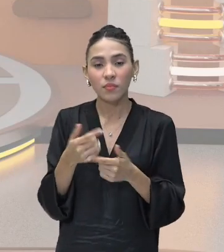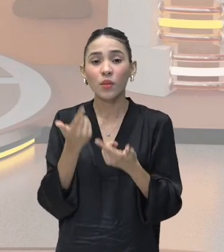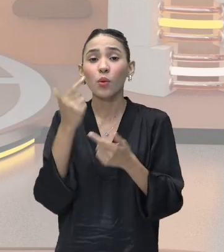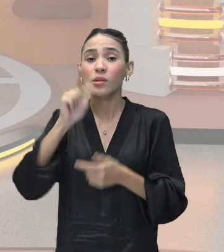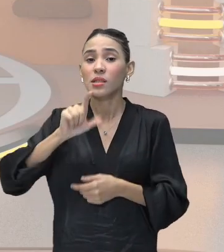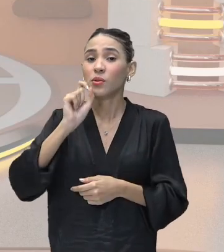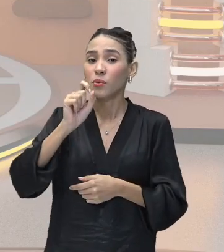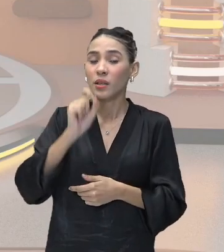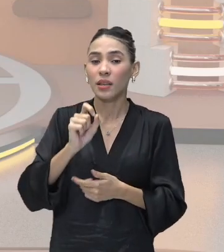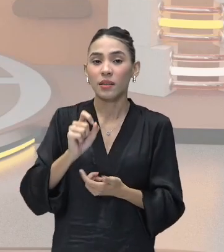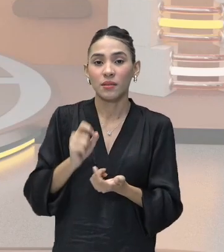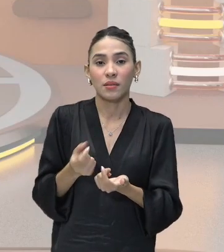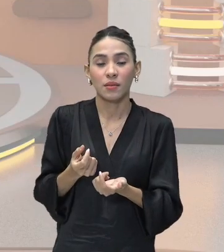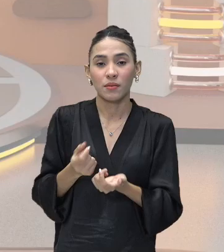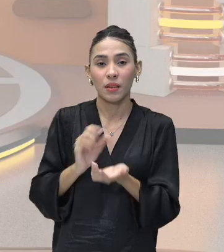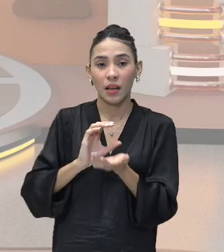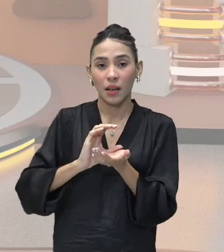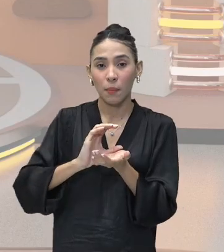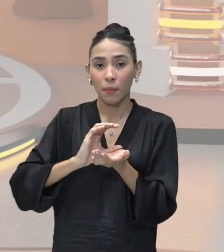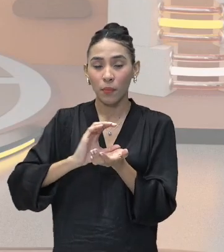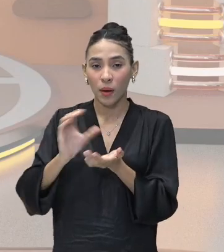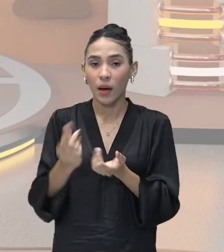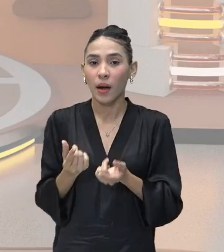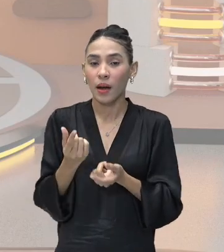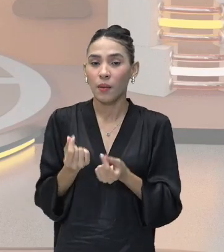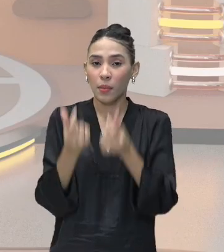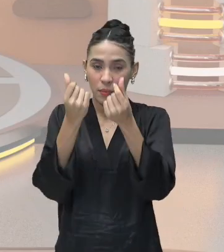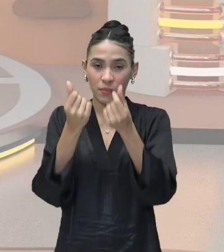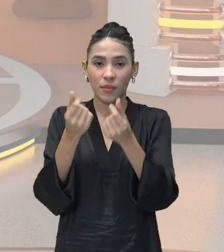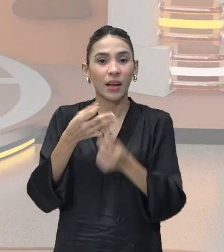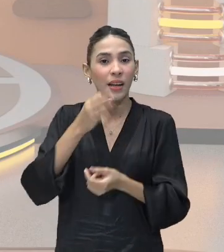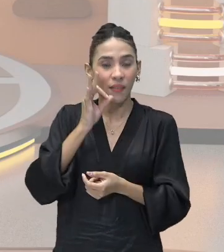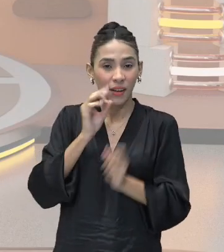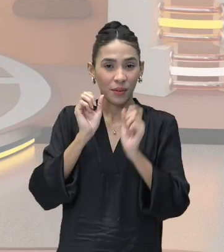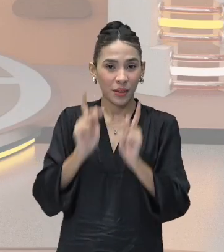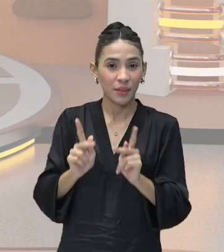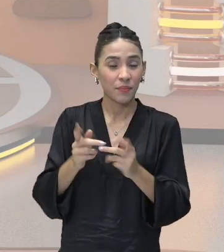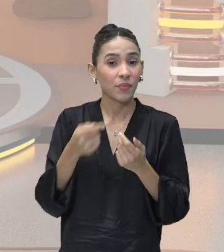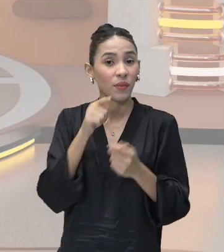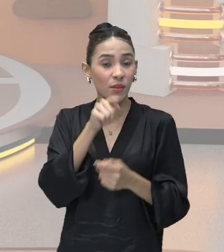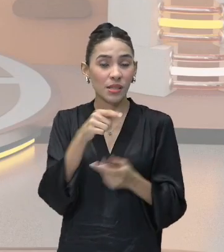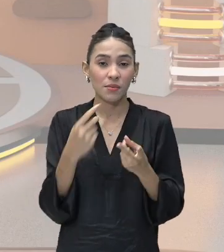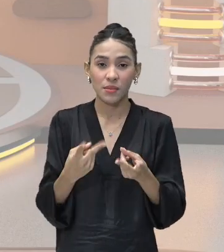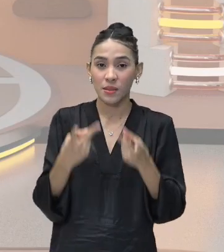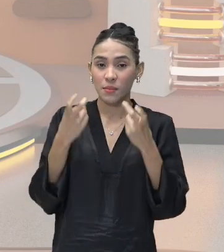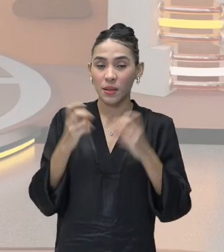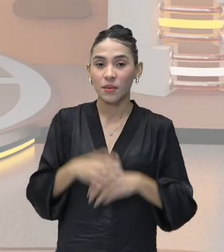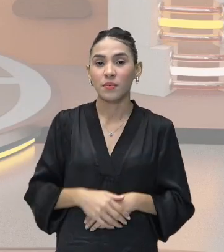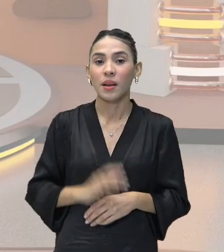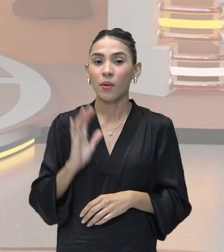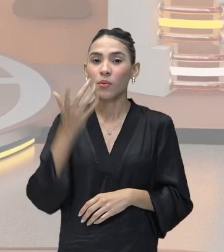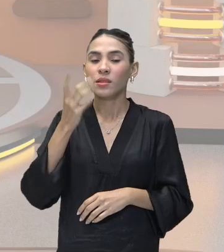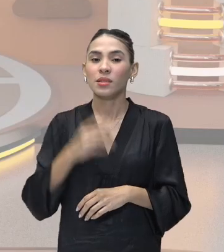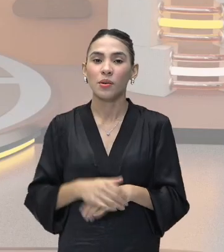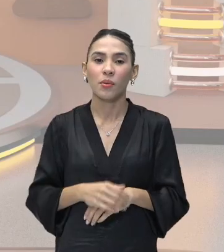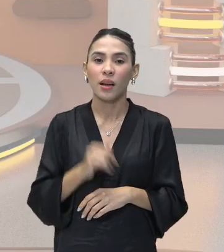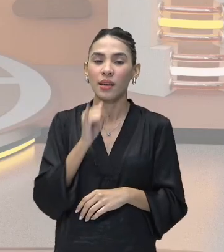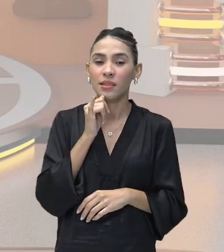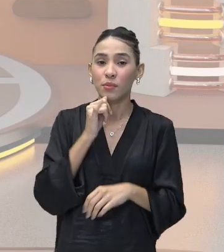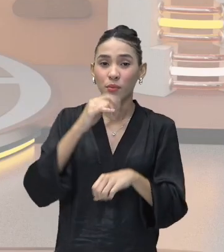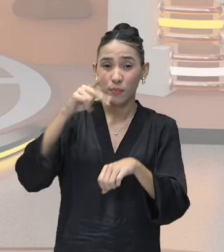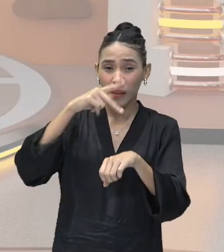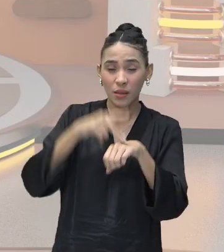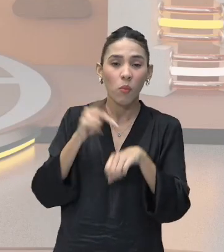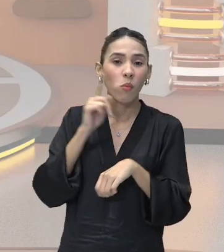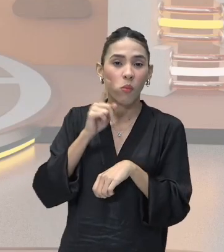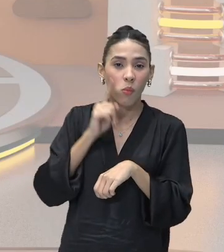quê? O preço do café subir. Tá bom, queridos? Então, como vocês perceberam, na verdade, o que aconteceu lá nos Estados Unidos,